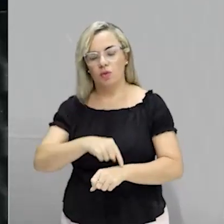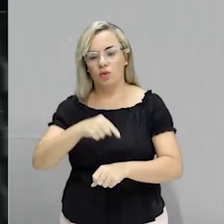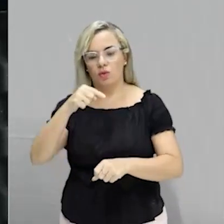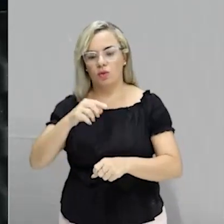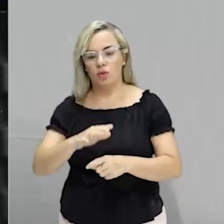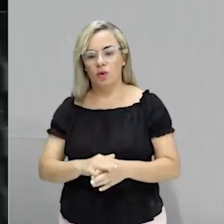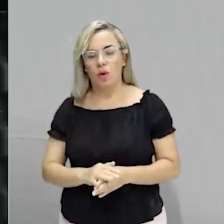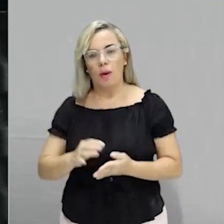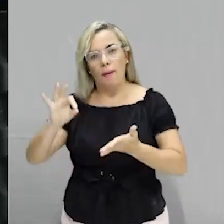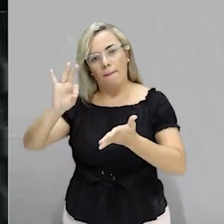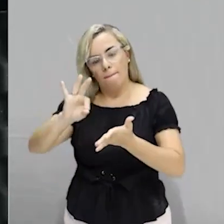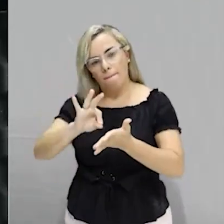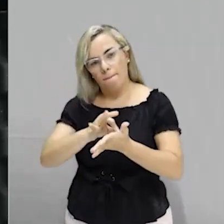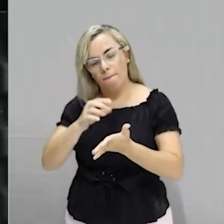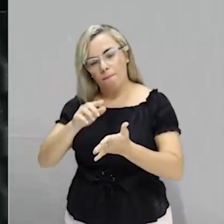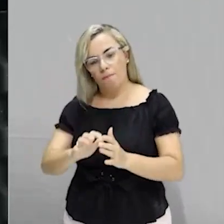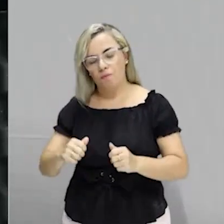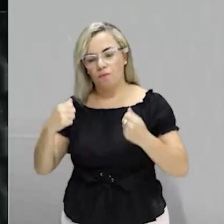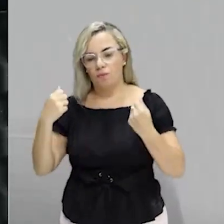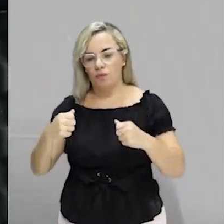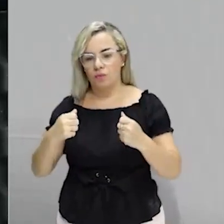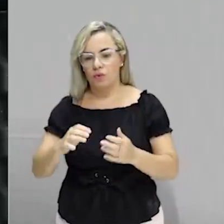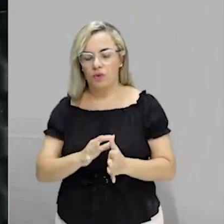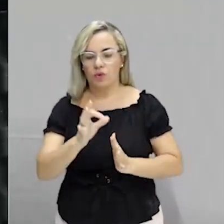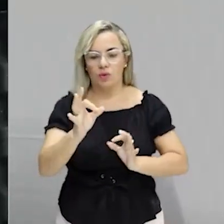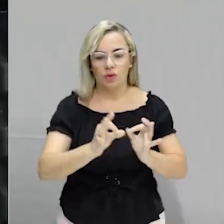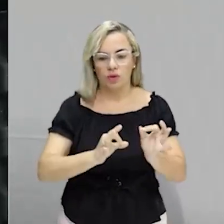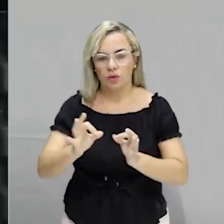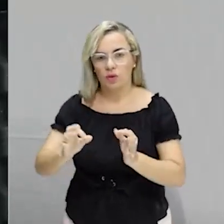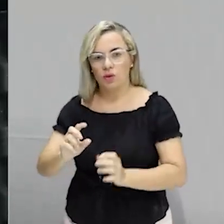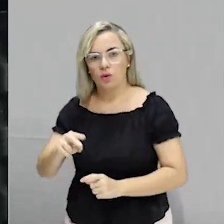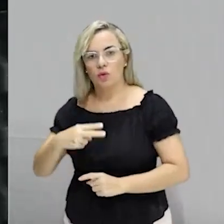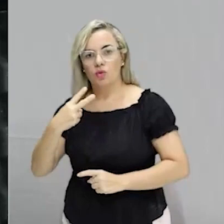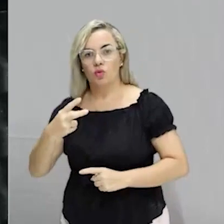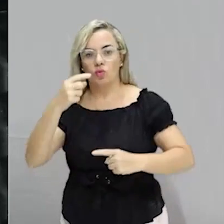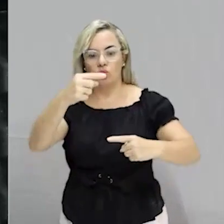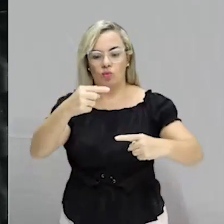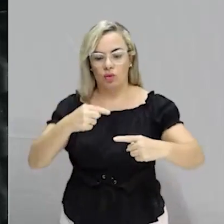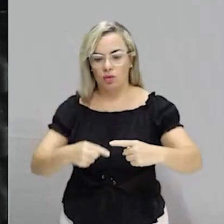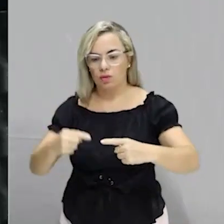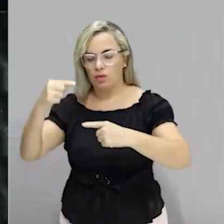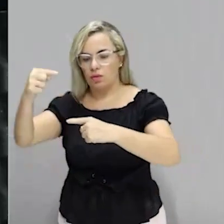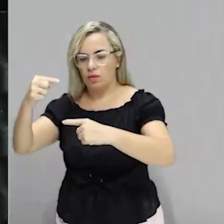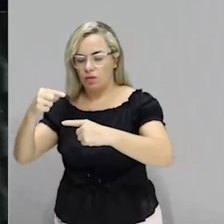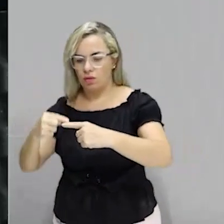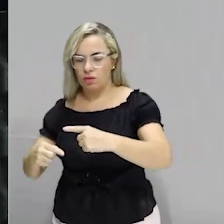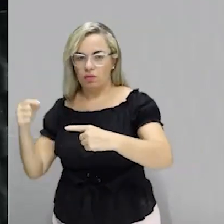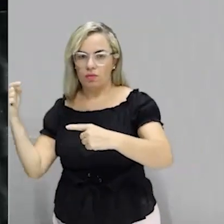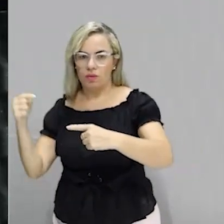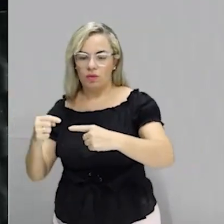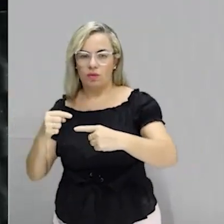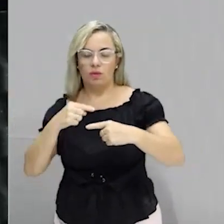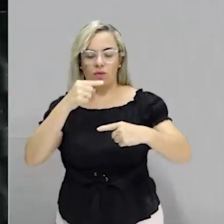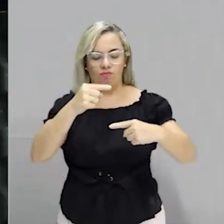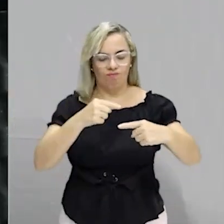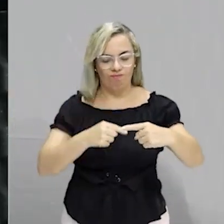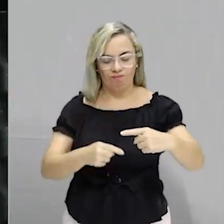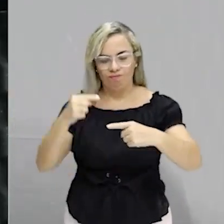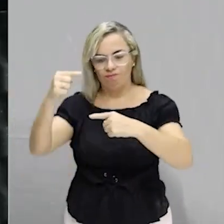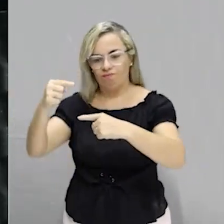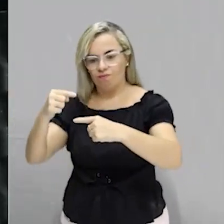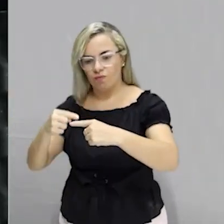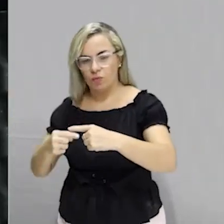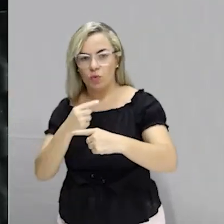de inscrição, foi necessário que nós montássemos 2 razões. E, para cada razão, eu tinha, né,